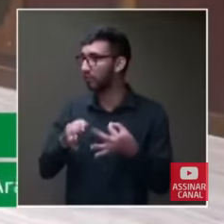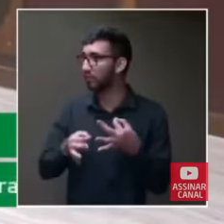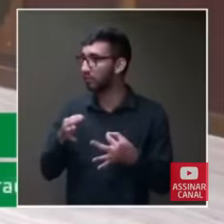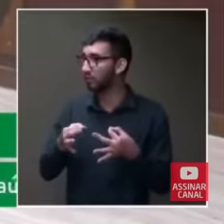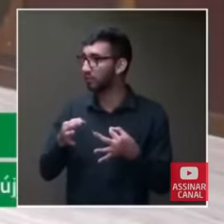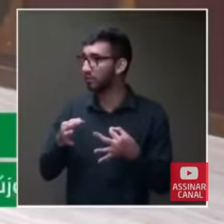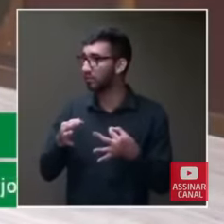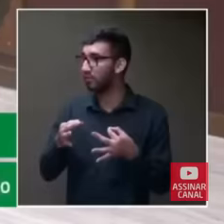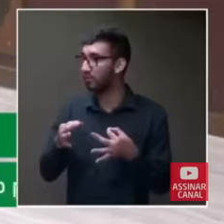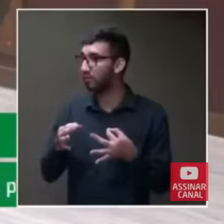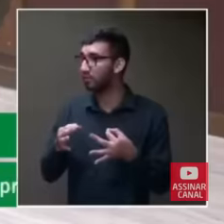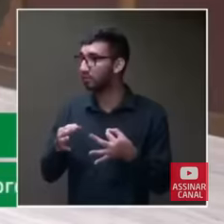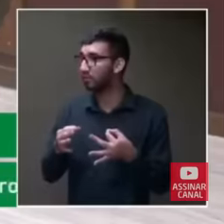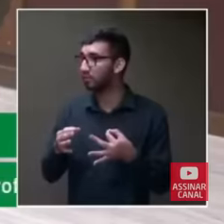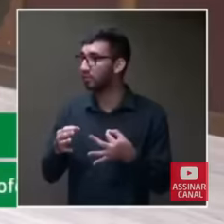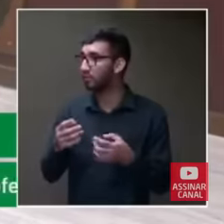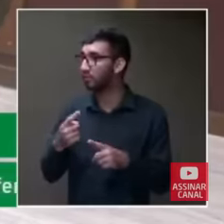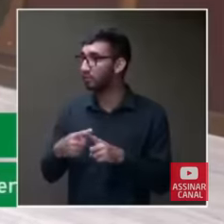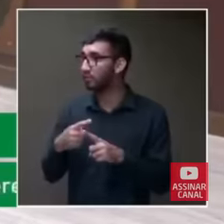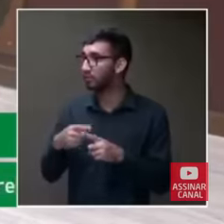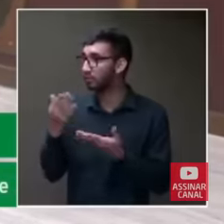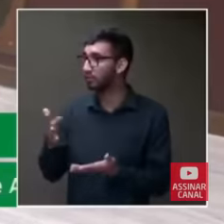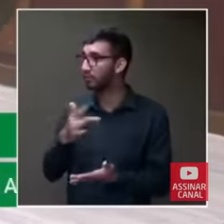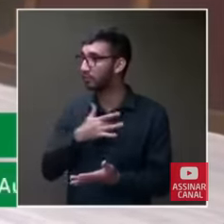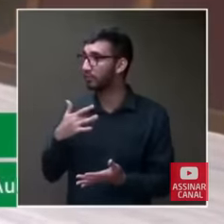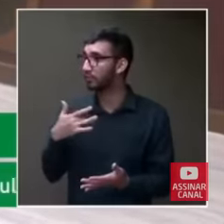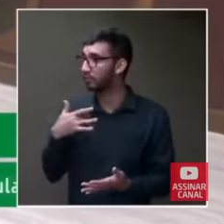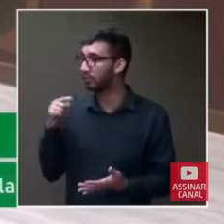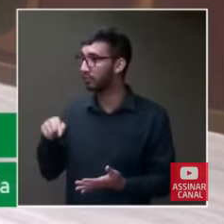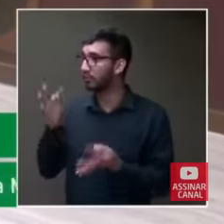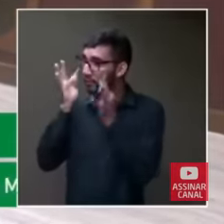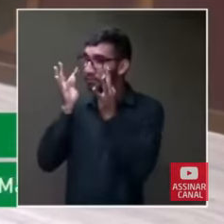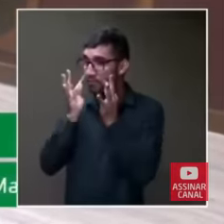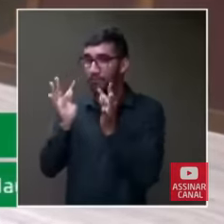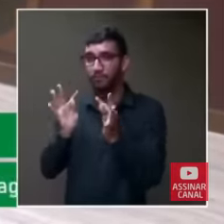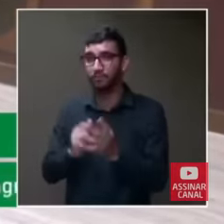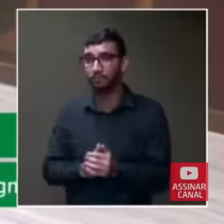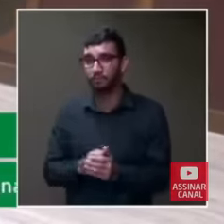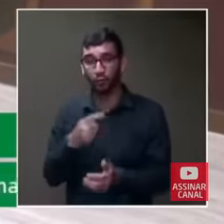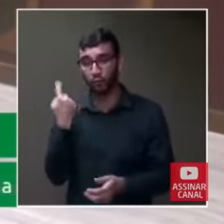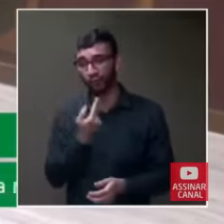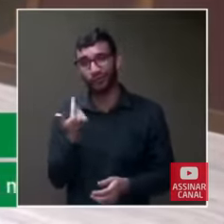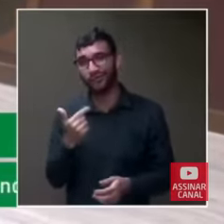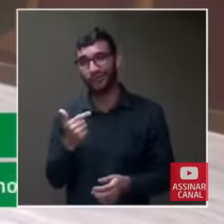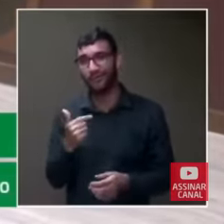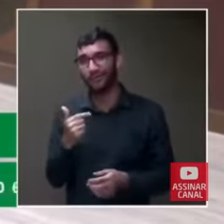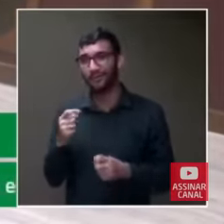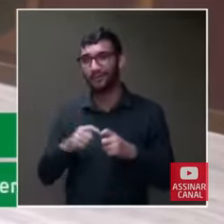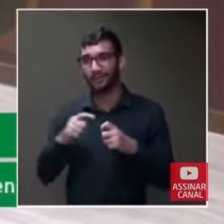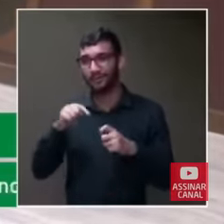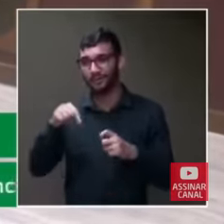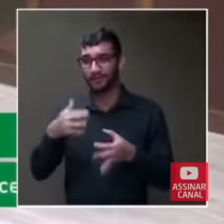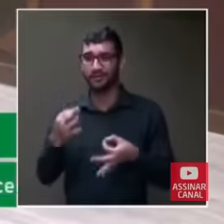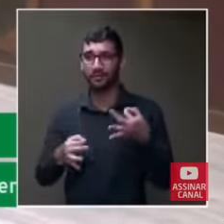tribunal, doutor, pelas condições de saúde da testemunha. Nós não temos médico plantonista